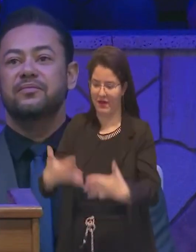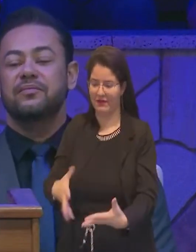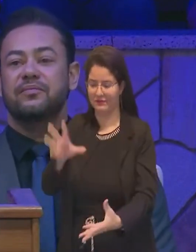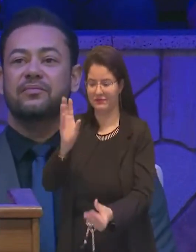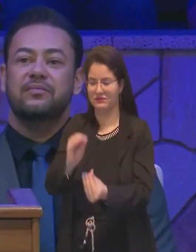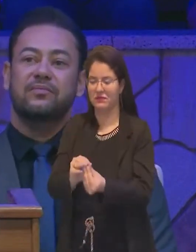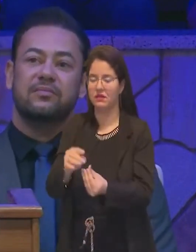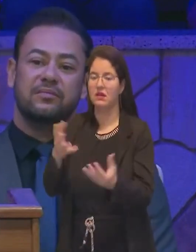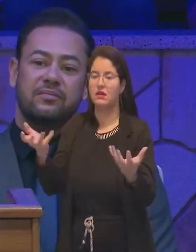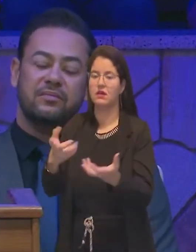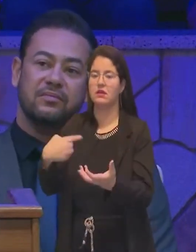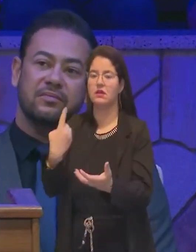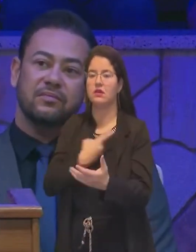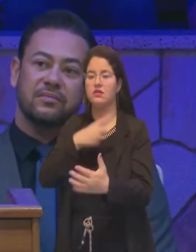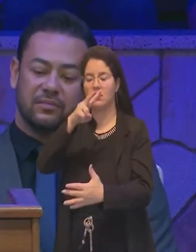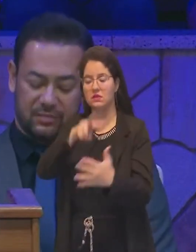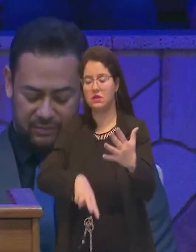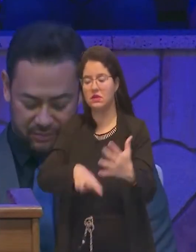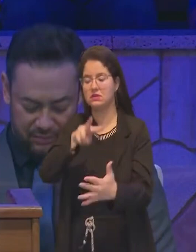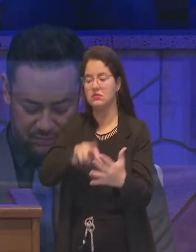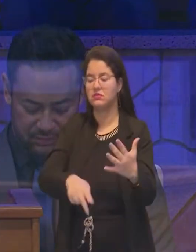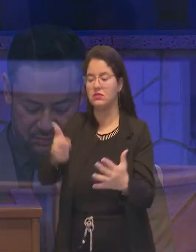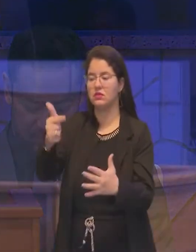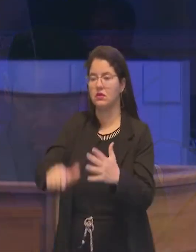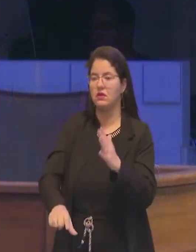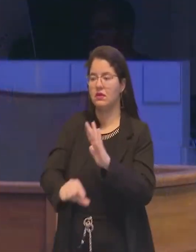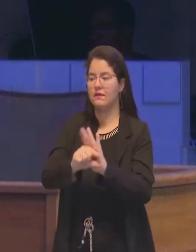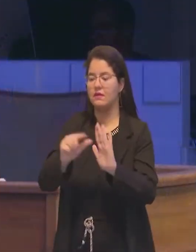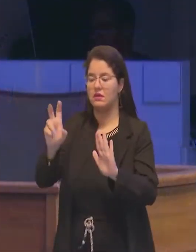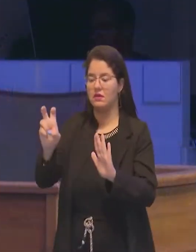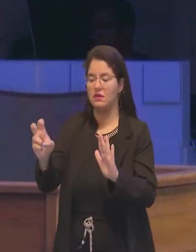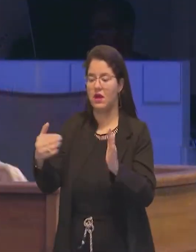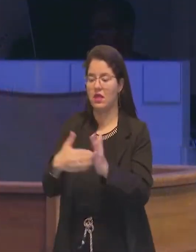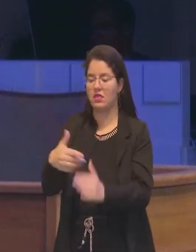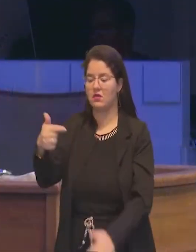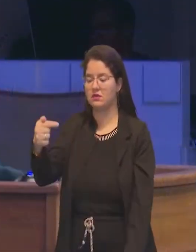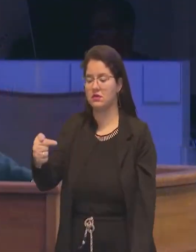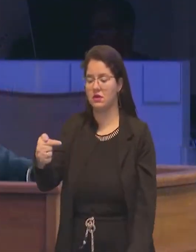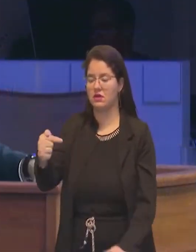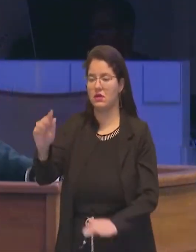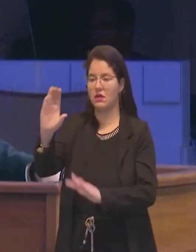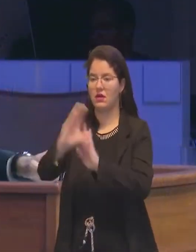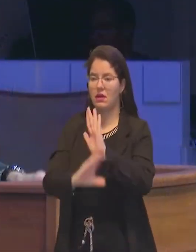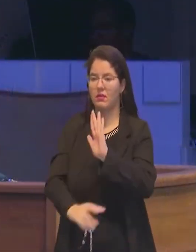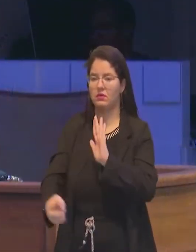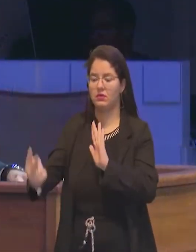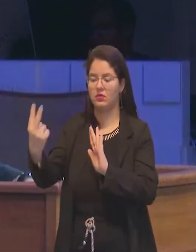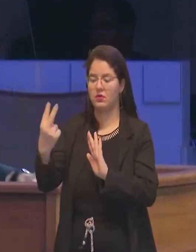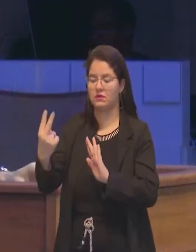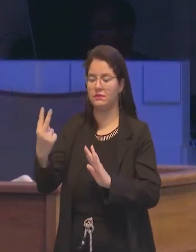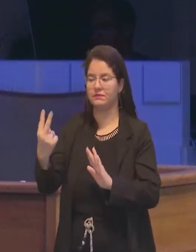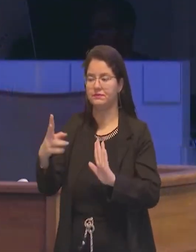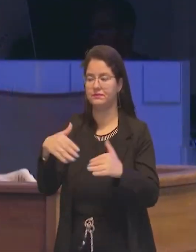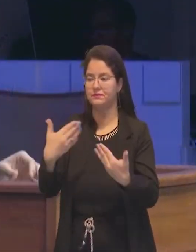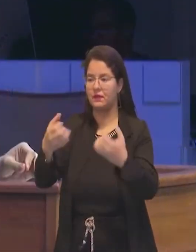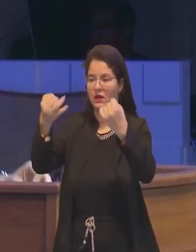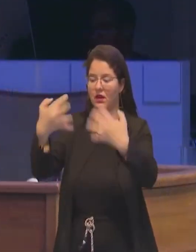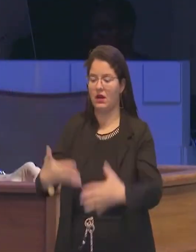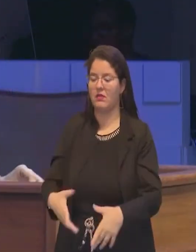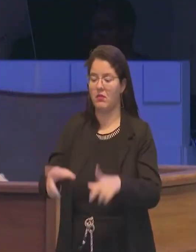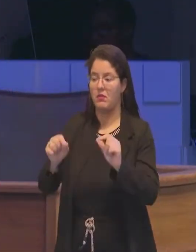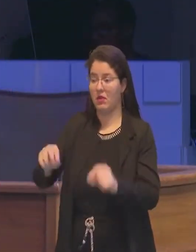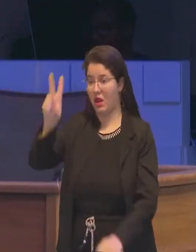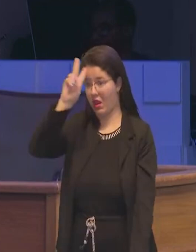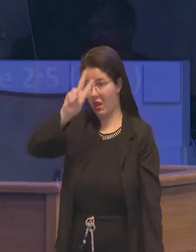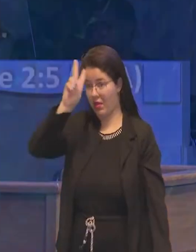gostaria que relêssemos aqui os versículos 5 até o 7 deste capítulo 2, em que diz: